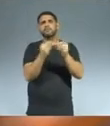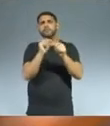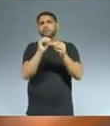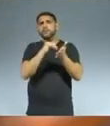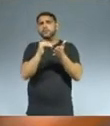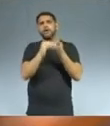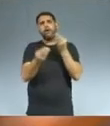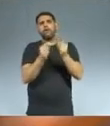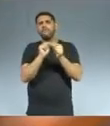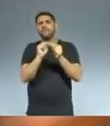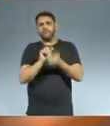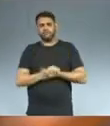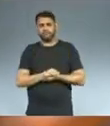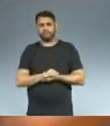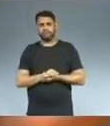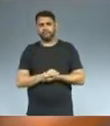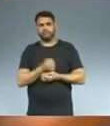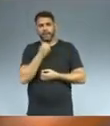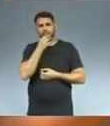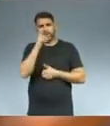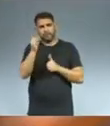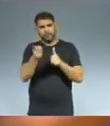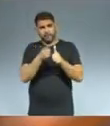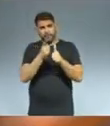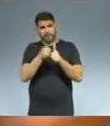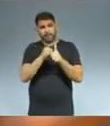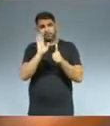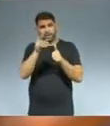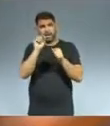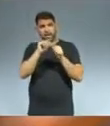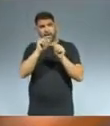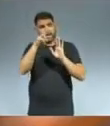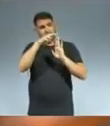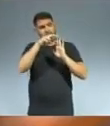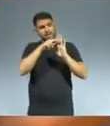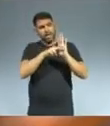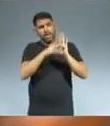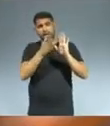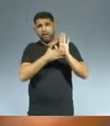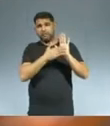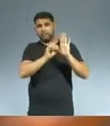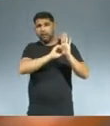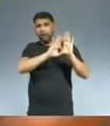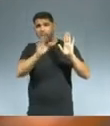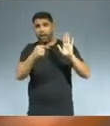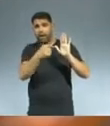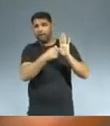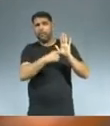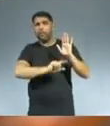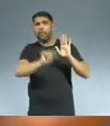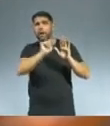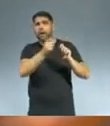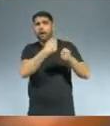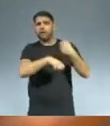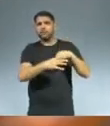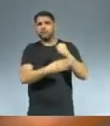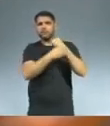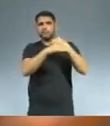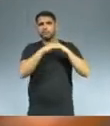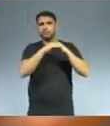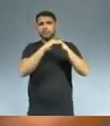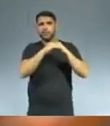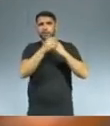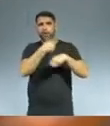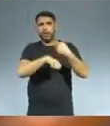na sua opinião secretário é o primeiro é definido as diretrizes muito claros o quê que é a sua sustentabilidade